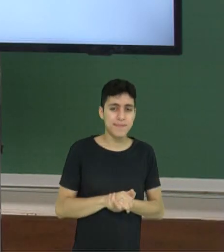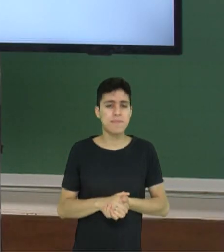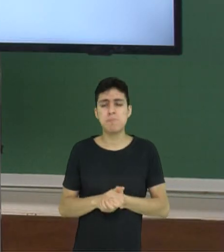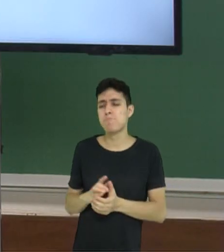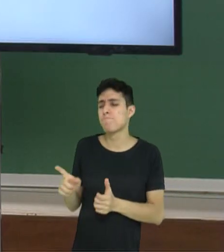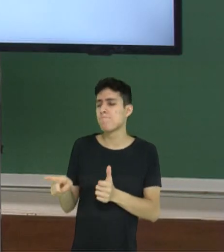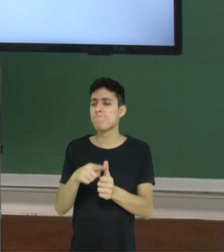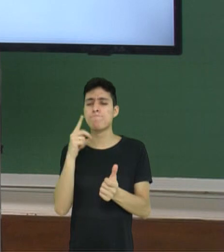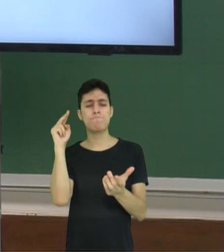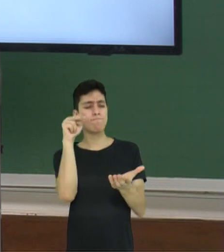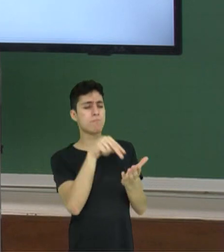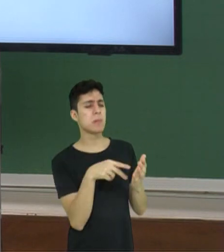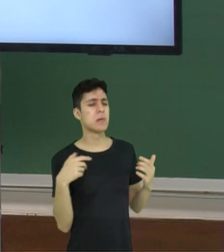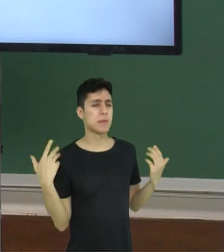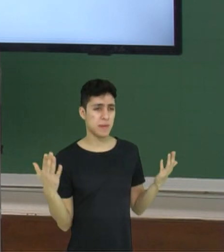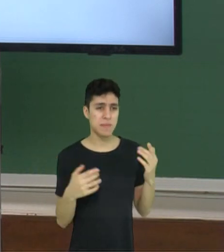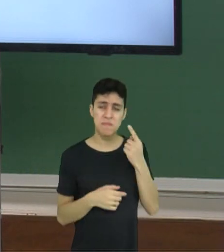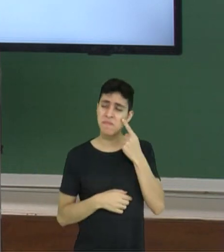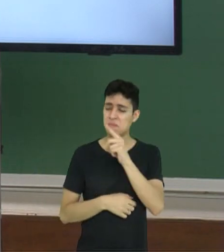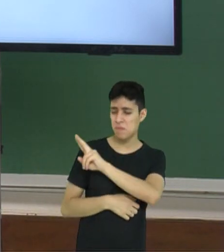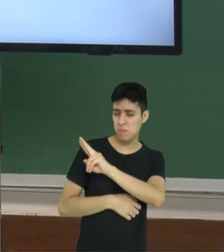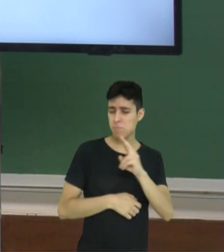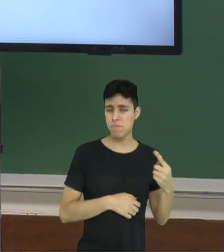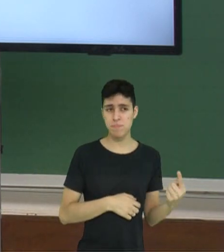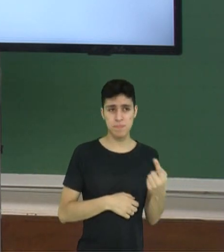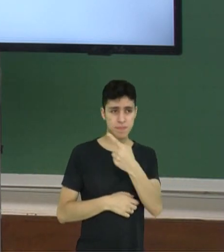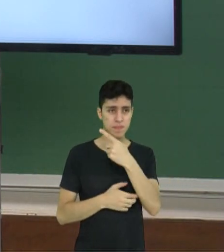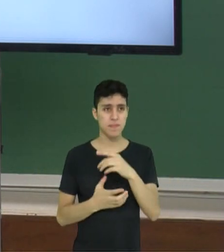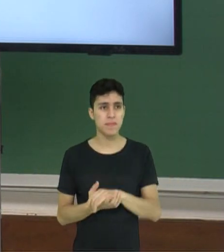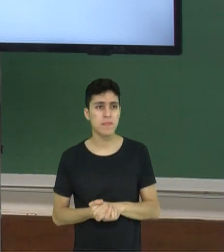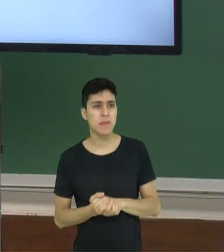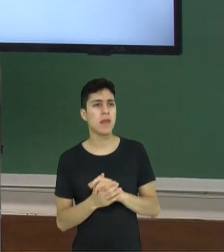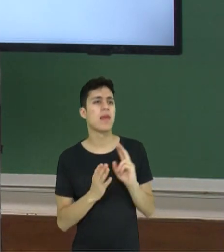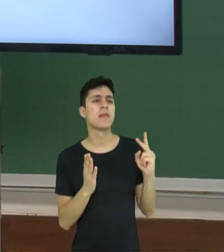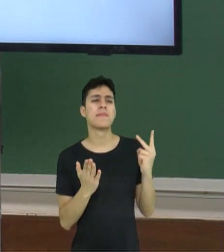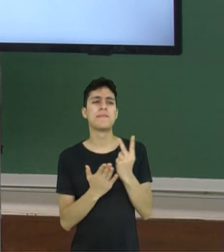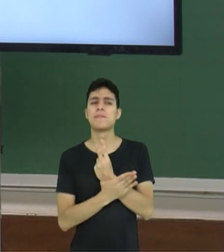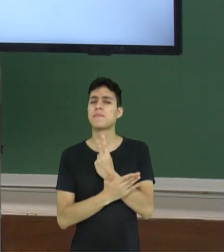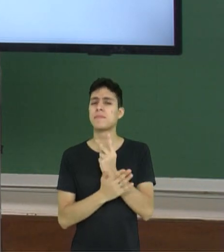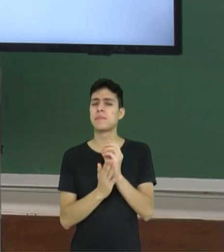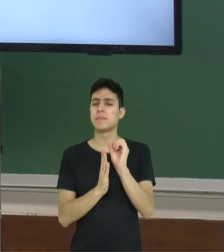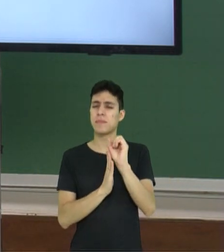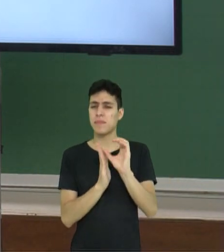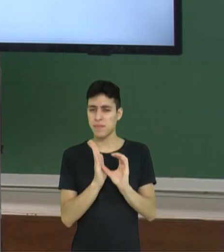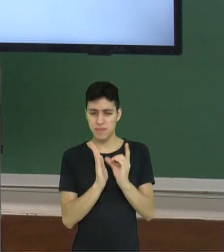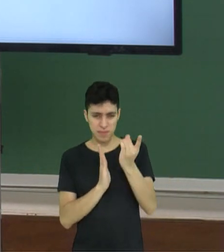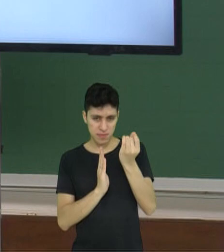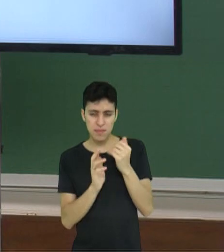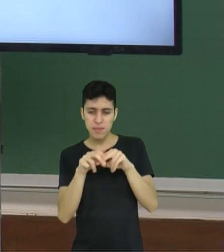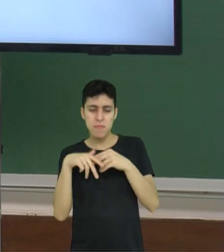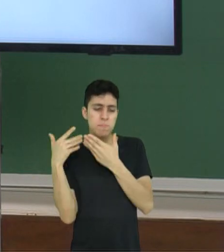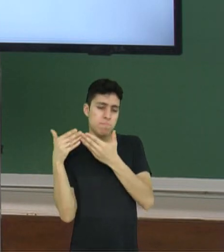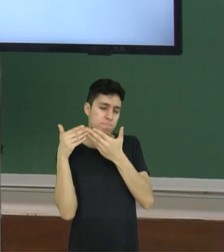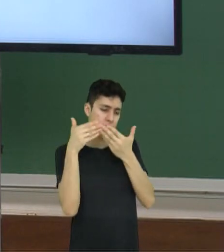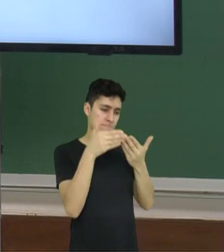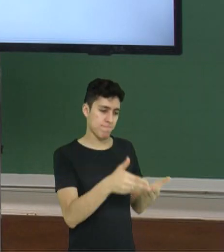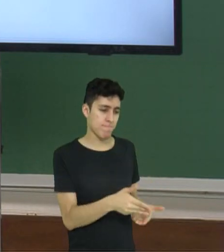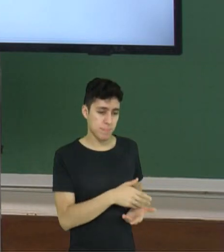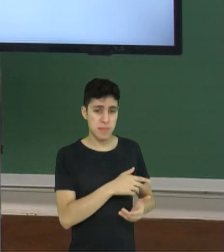devem ter ouvido falar desse cidadão aqui, ocorreram no século XVI, com as grandes navegações, e o